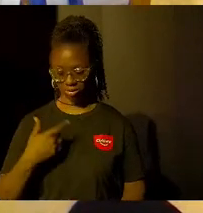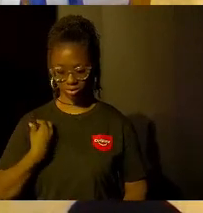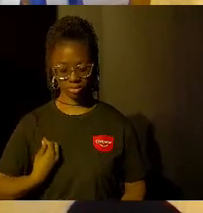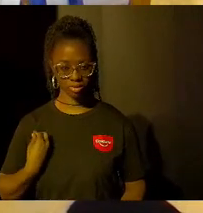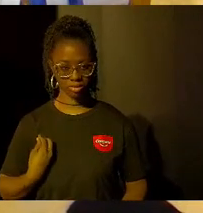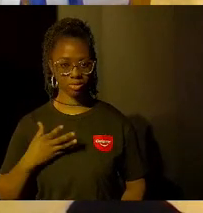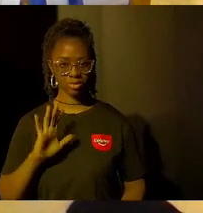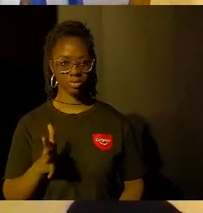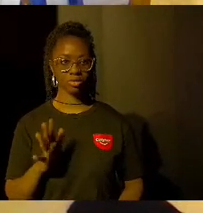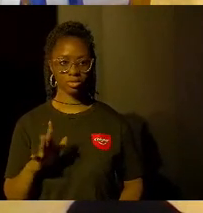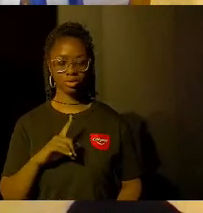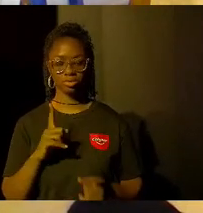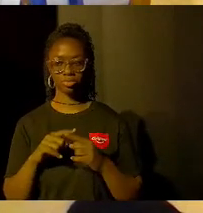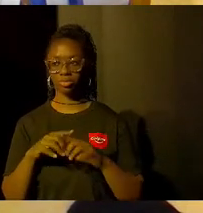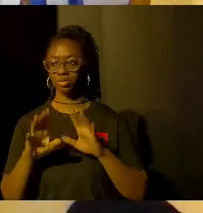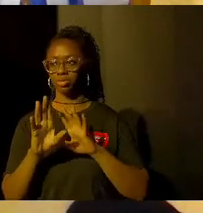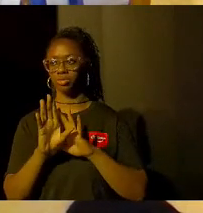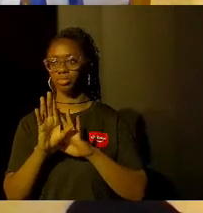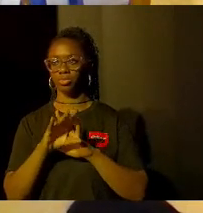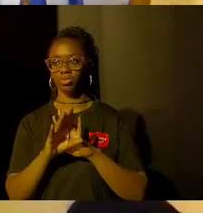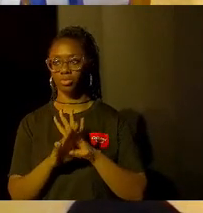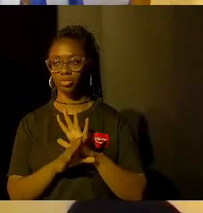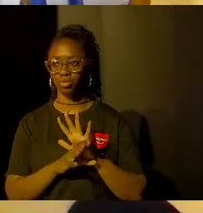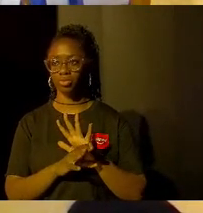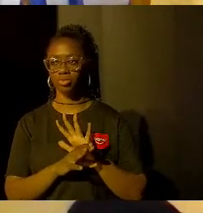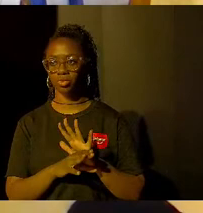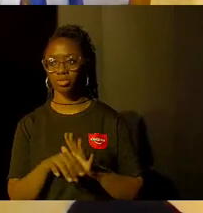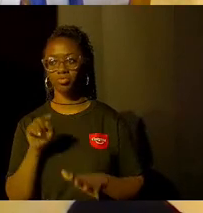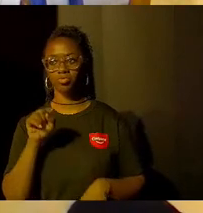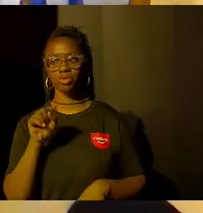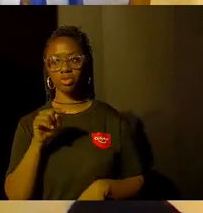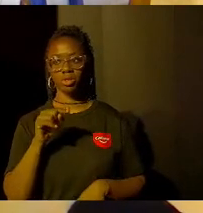de um conceito que você é